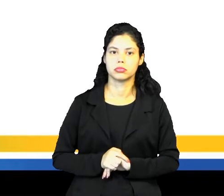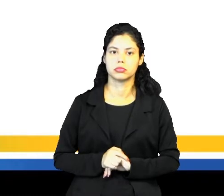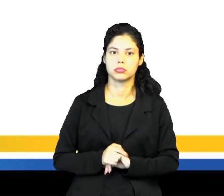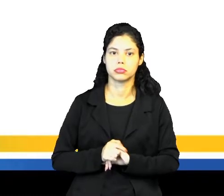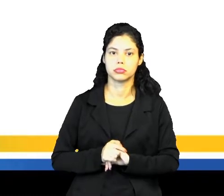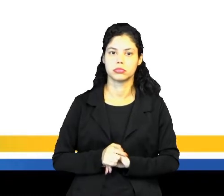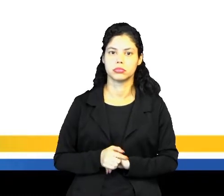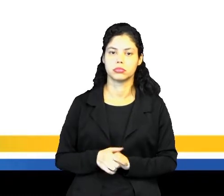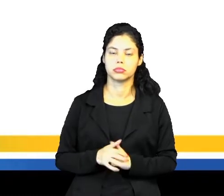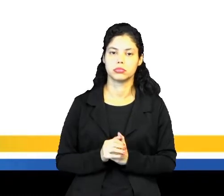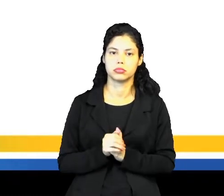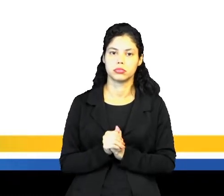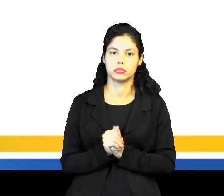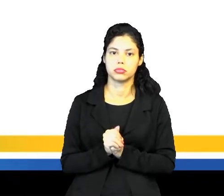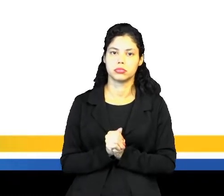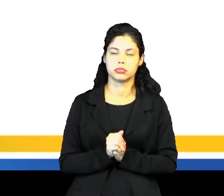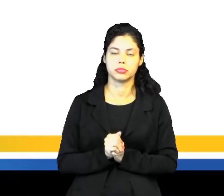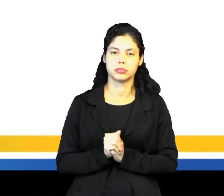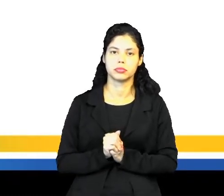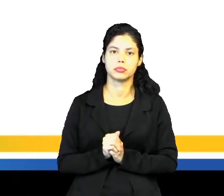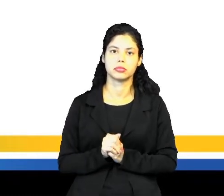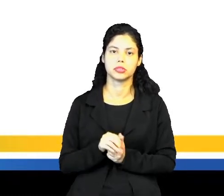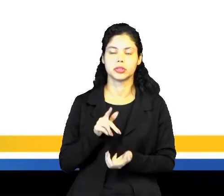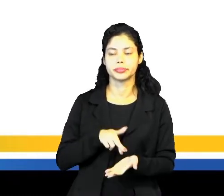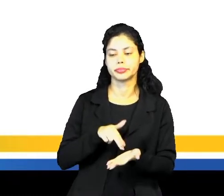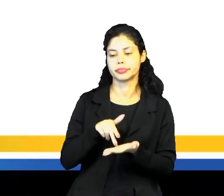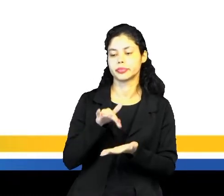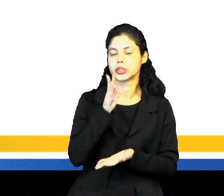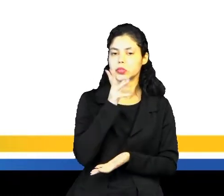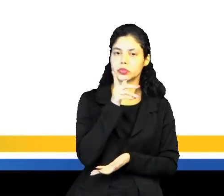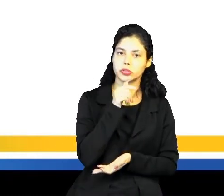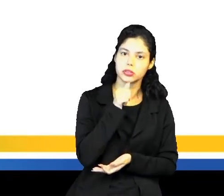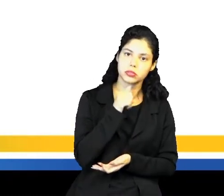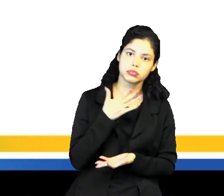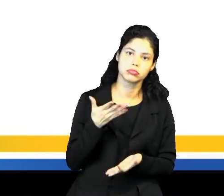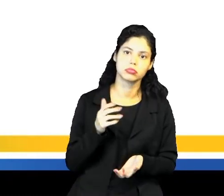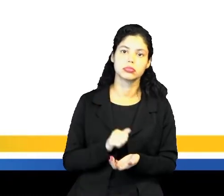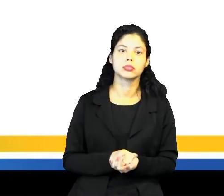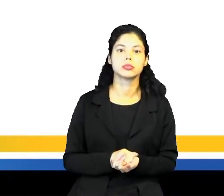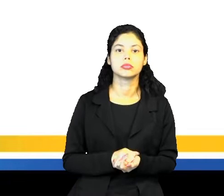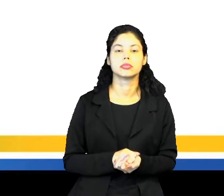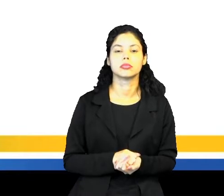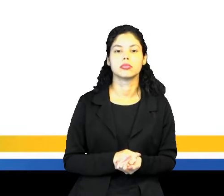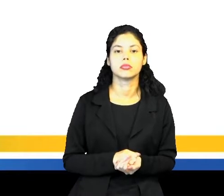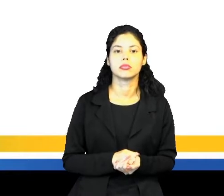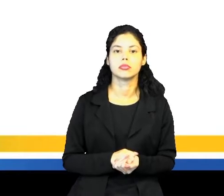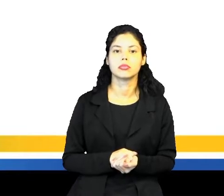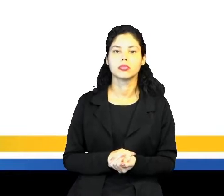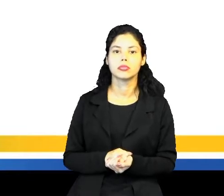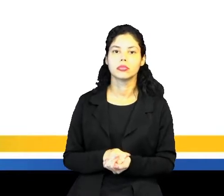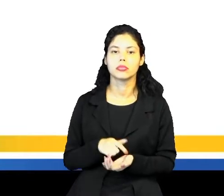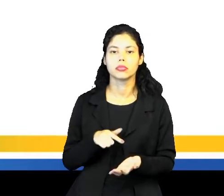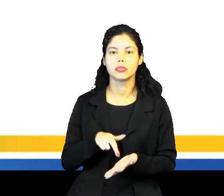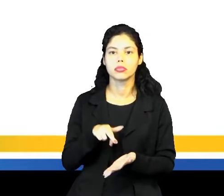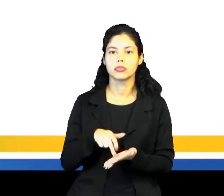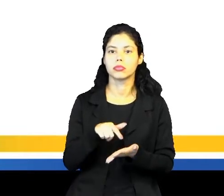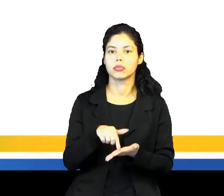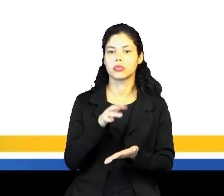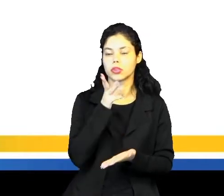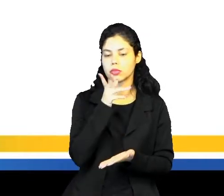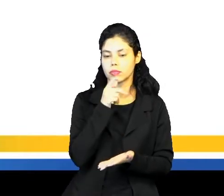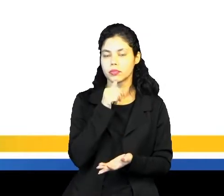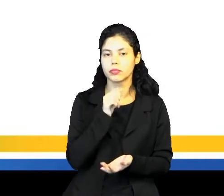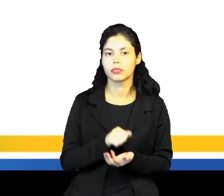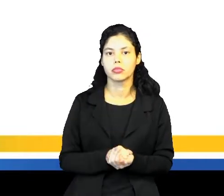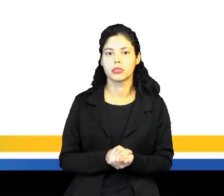andar, inoxidável de coração, ou seja, ele anda lento, né? No seu sentido denotativo mesmo, caminha a passos lentos,